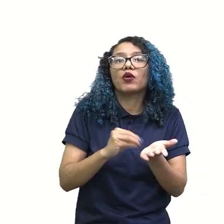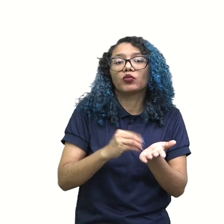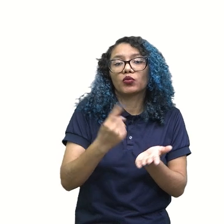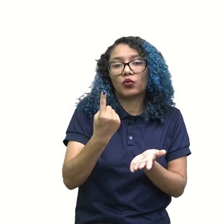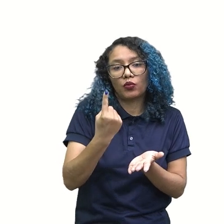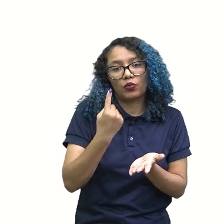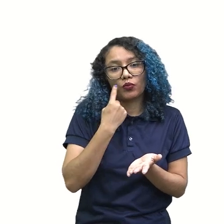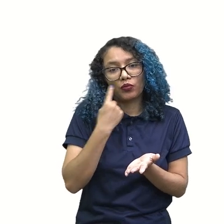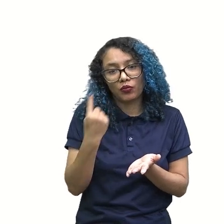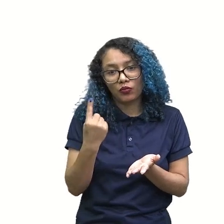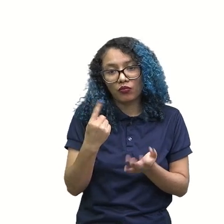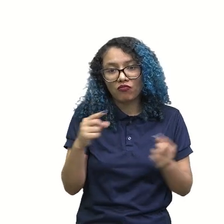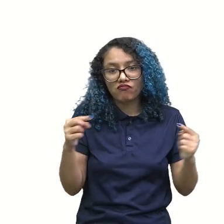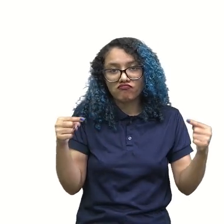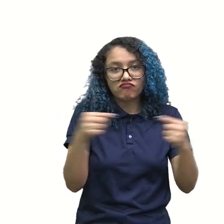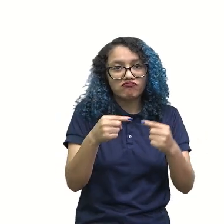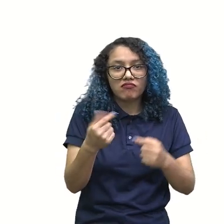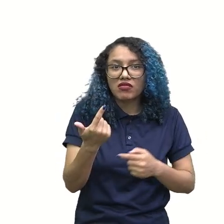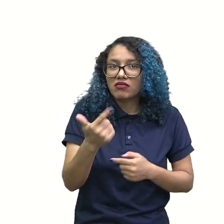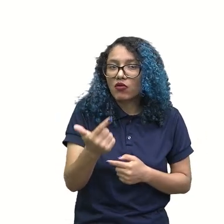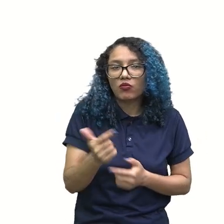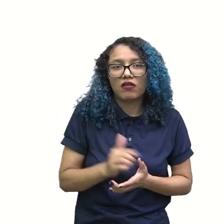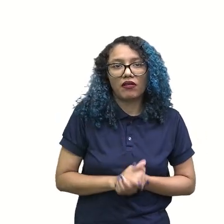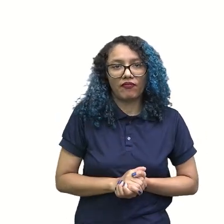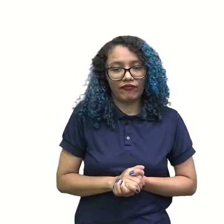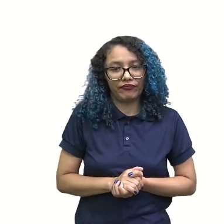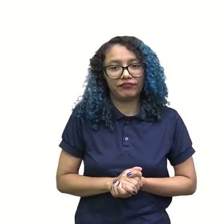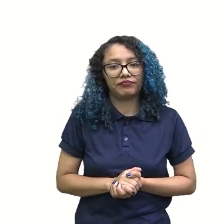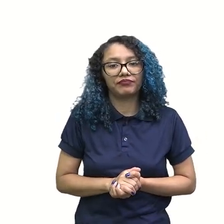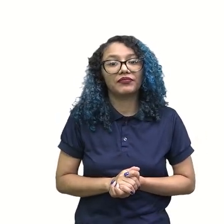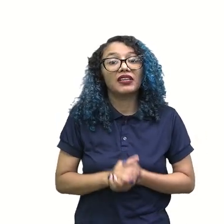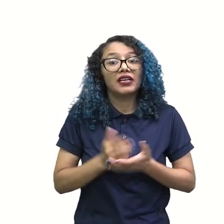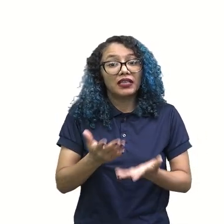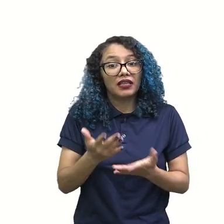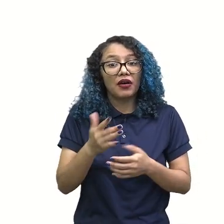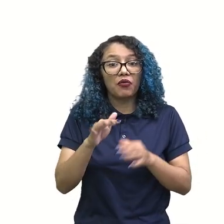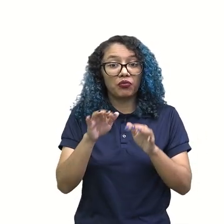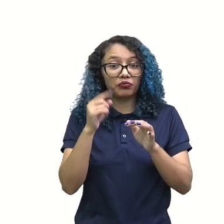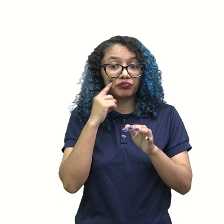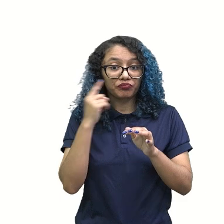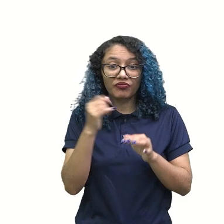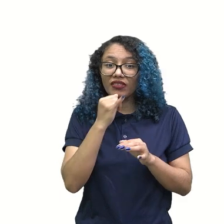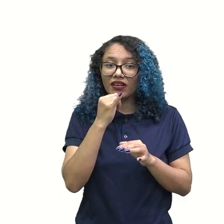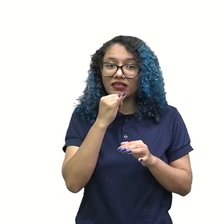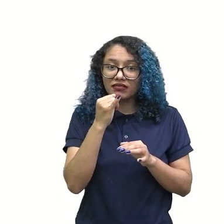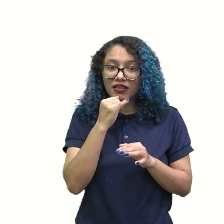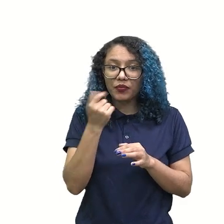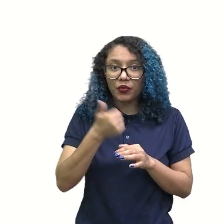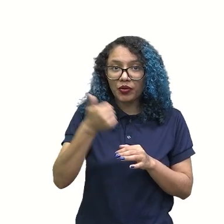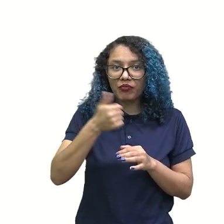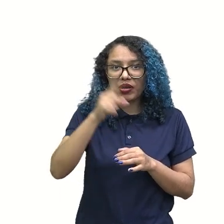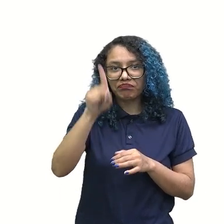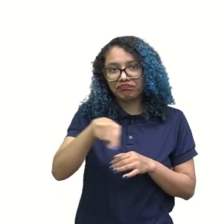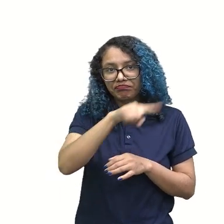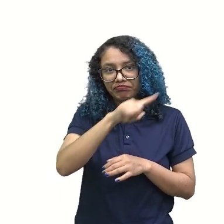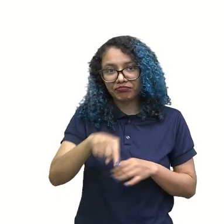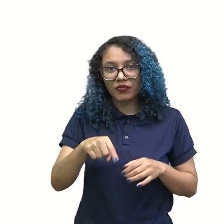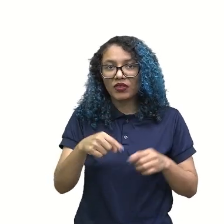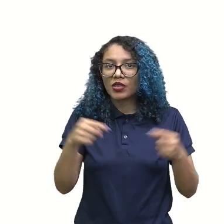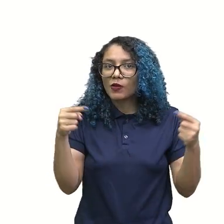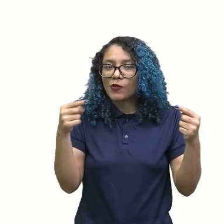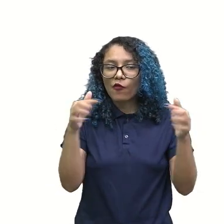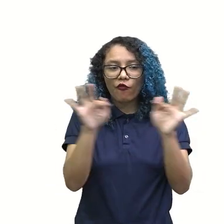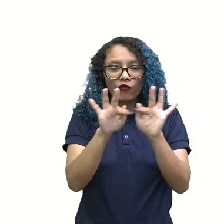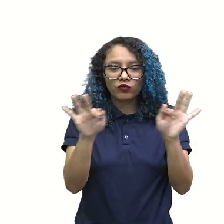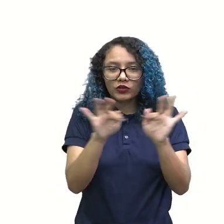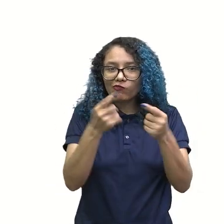sem comunicação aqui no conjunto A. Então, este primeiro já furou, não é função. Mas vamos avançar, vamos aqui